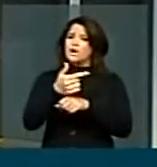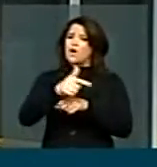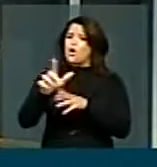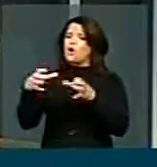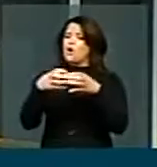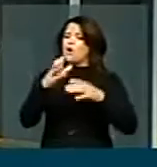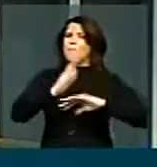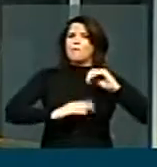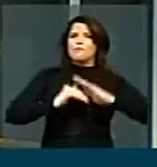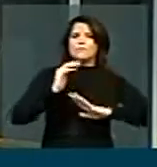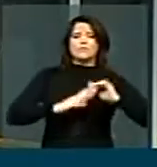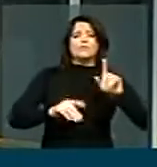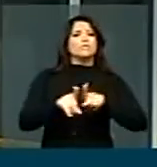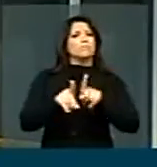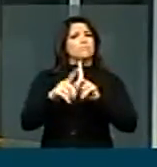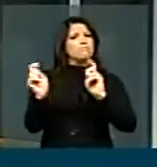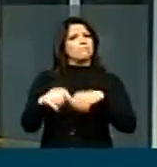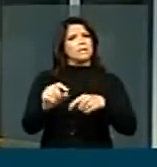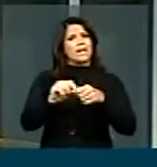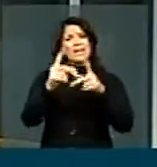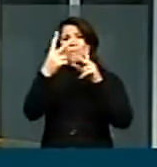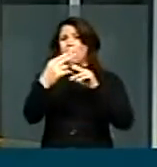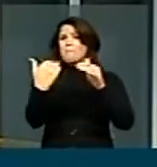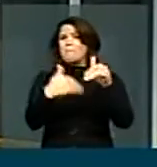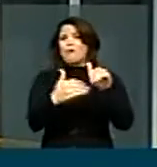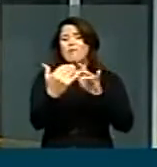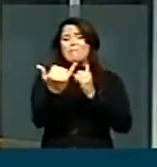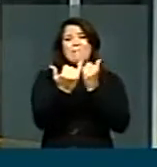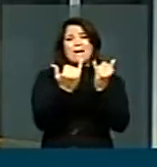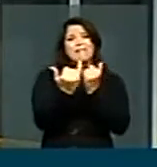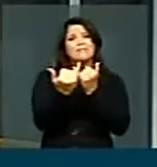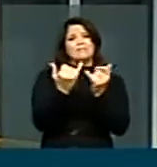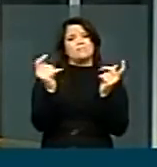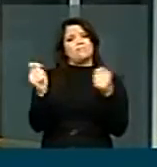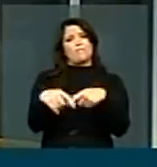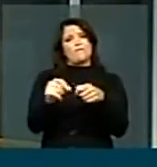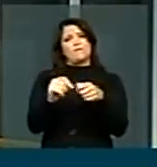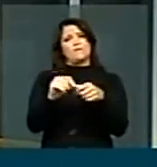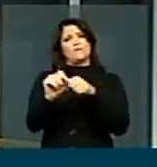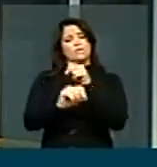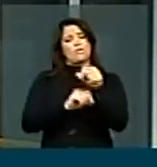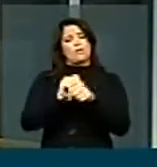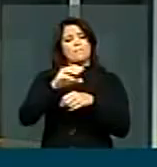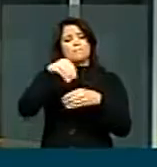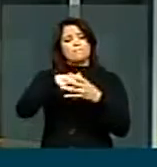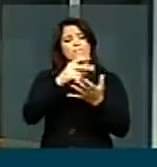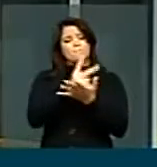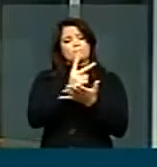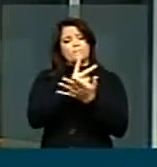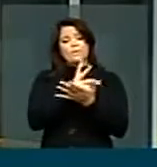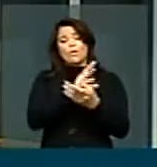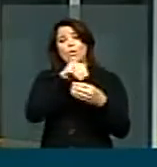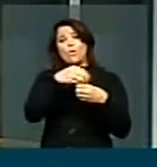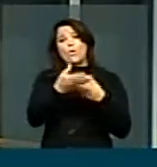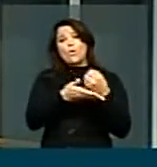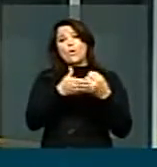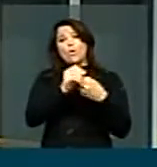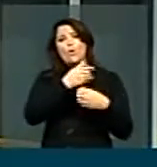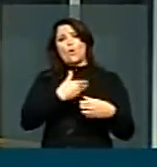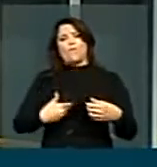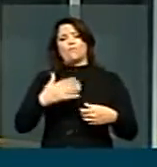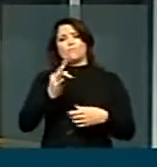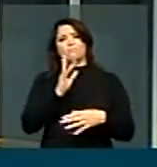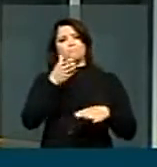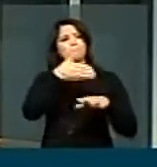atividades profissionais, que exames possam também ser realizados, inclusive tendo como parte o governo